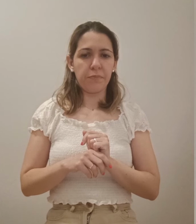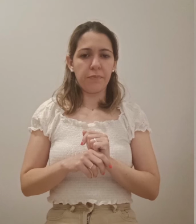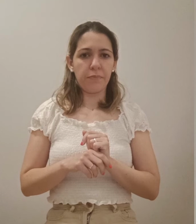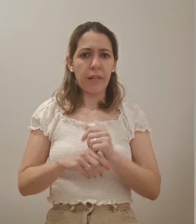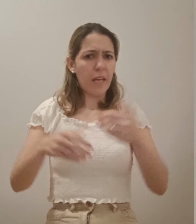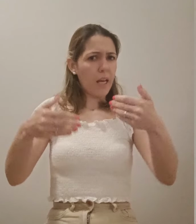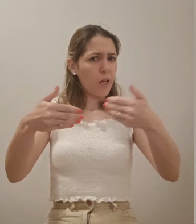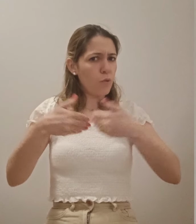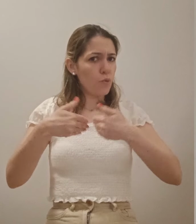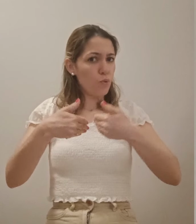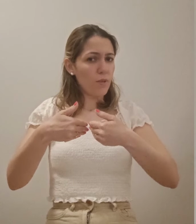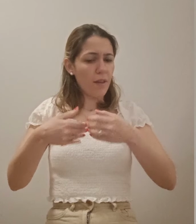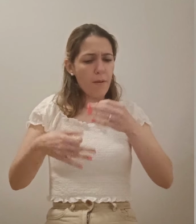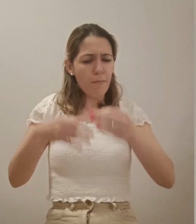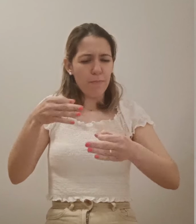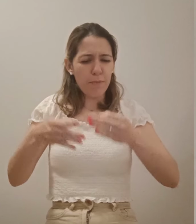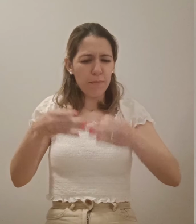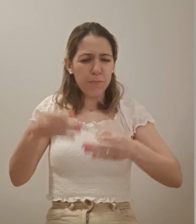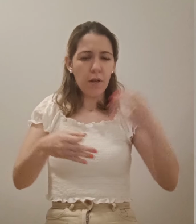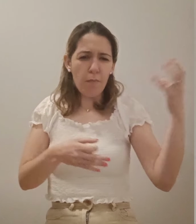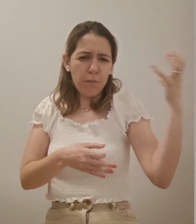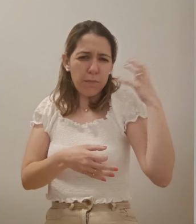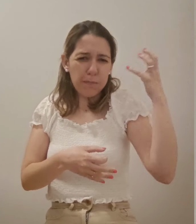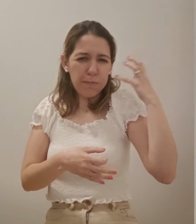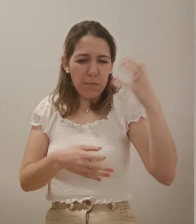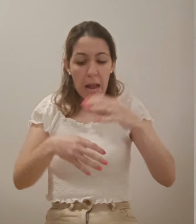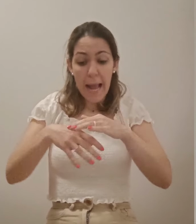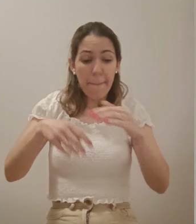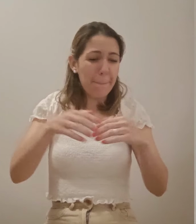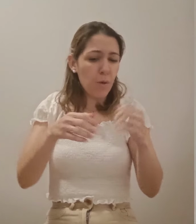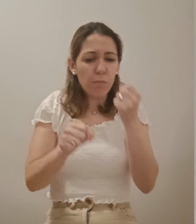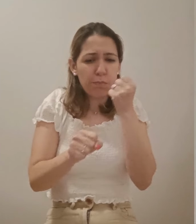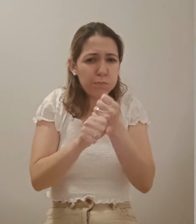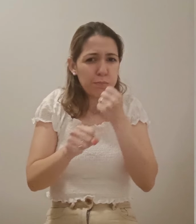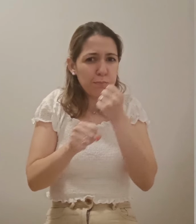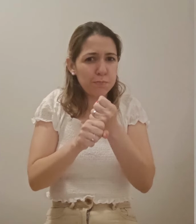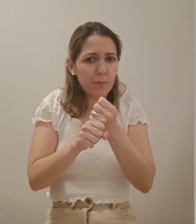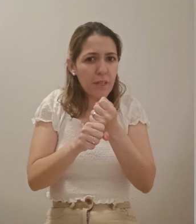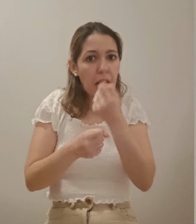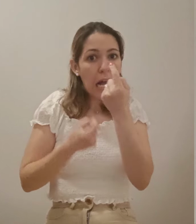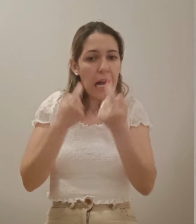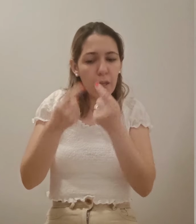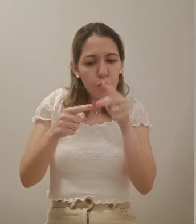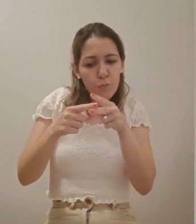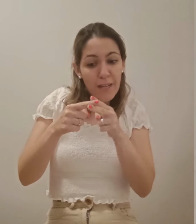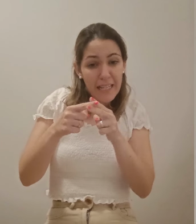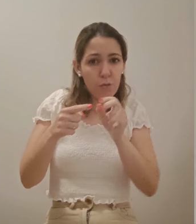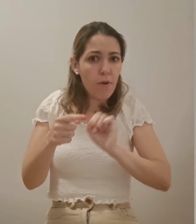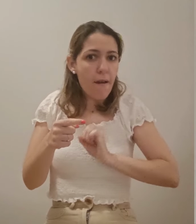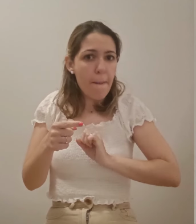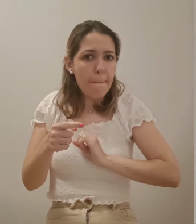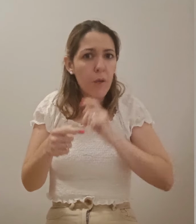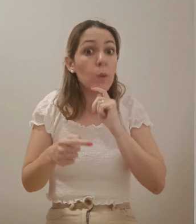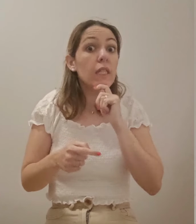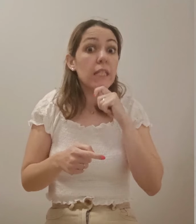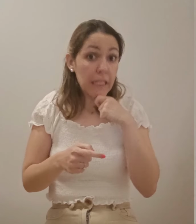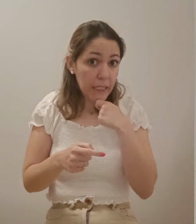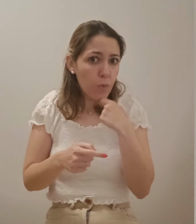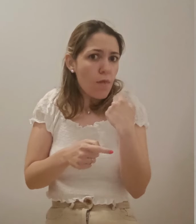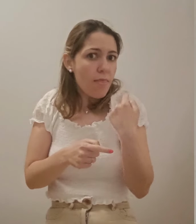Fui criada por máquinas ruidosas e mãos calejadas. Muitos dos meus mecanismos contêm segredos insondáveis a olho